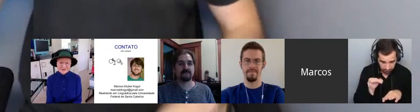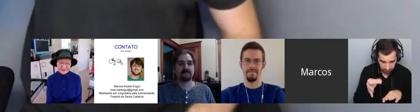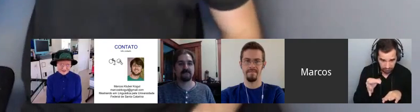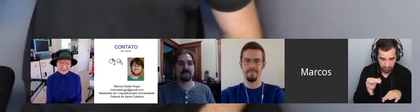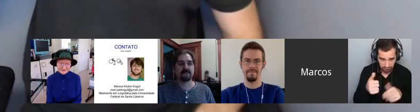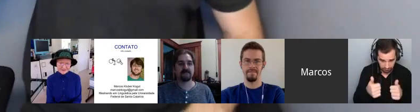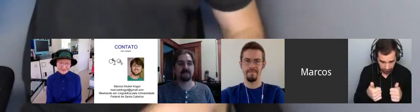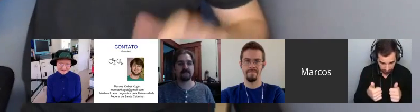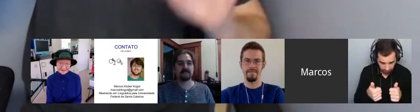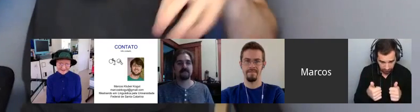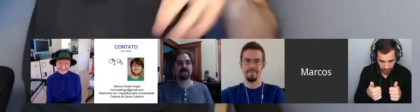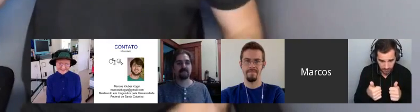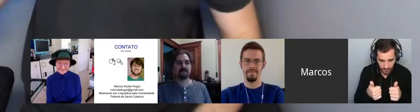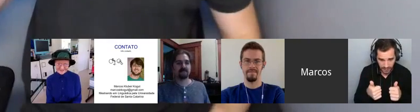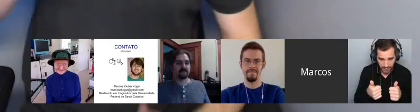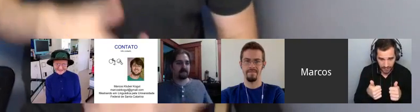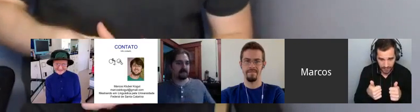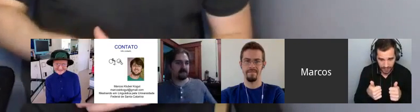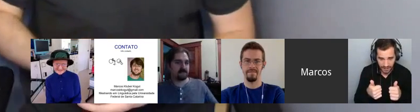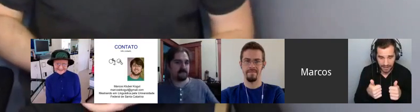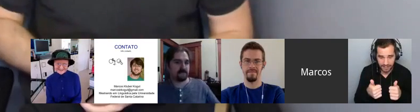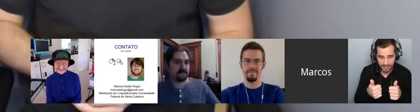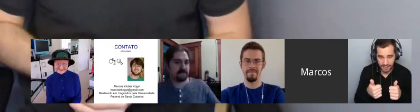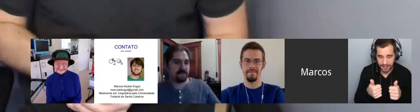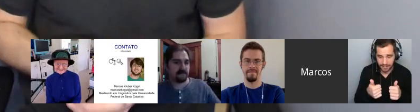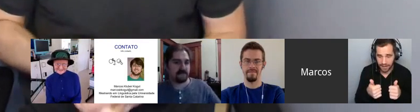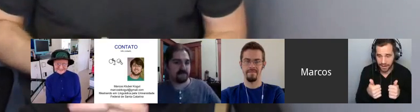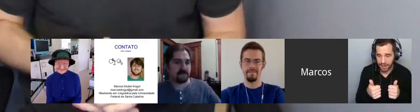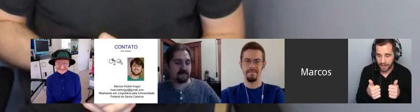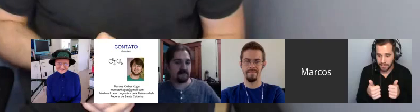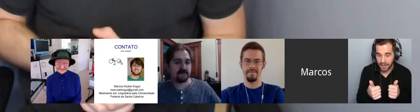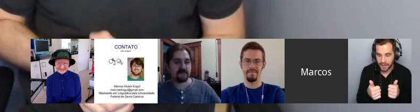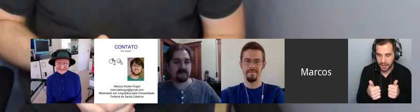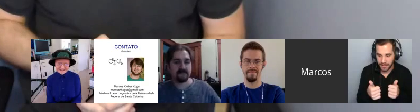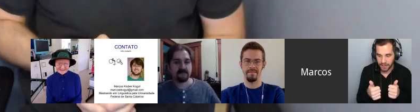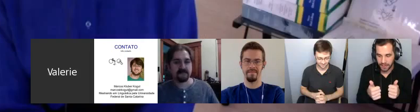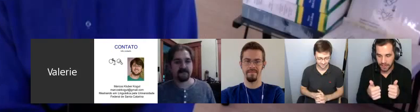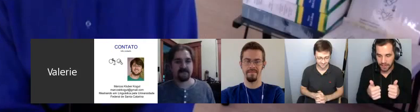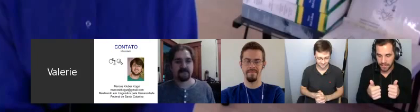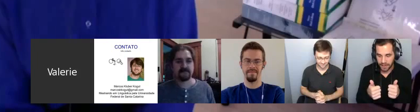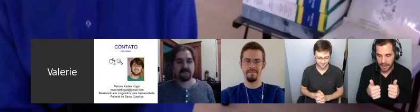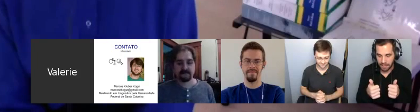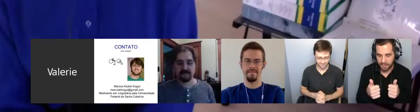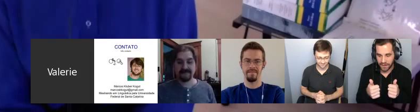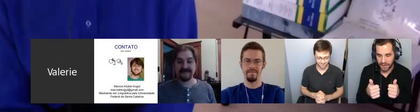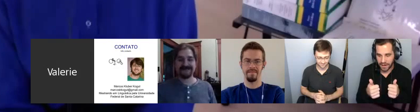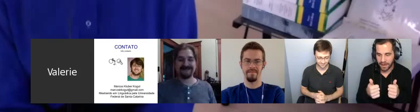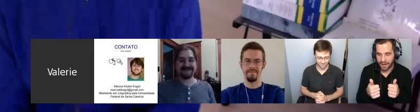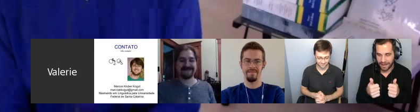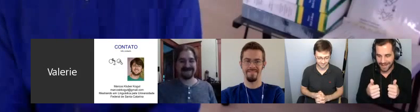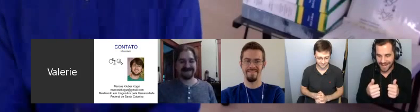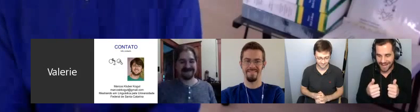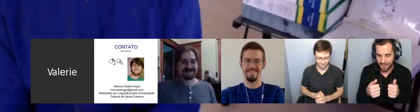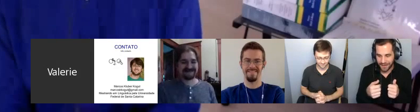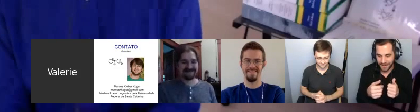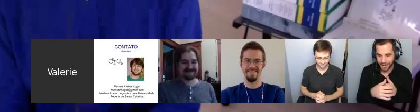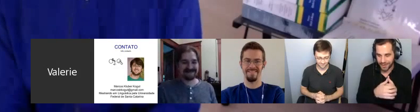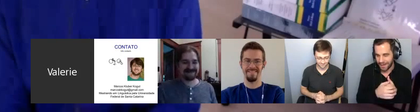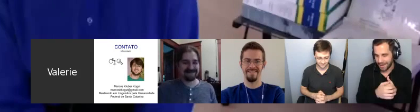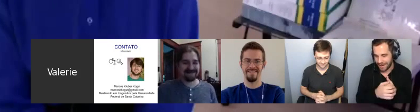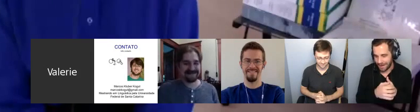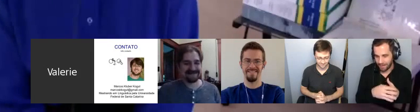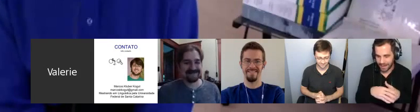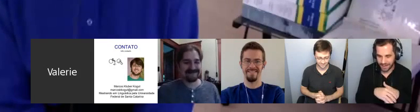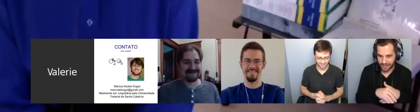is just excellent? Yeah, what's this? This in Monday. On Monday? Yeah, I'm